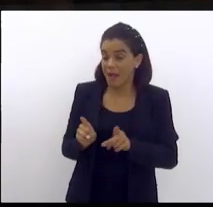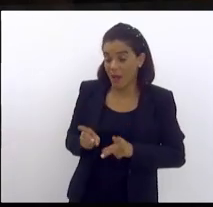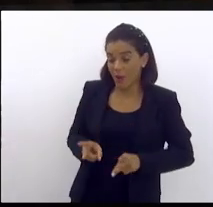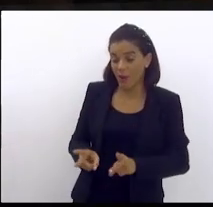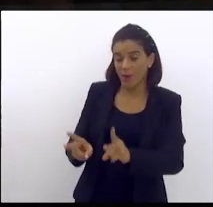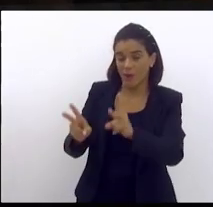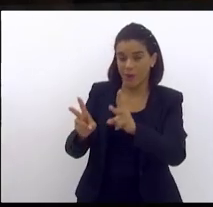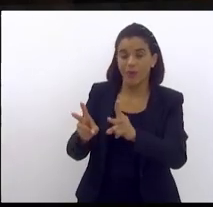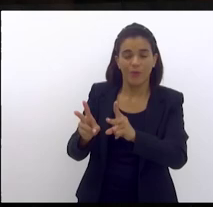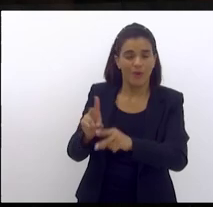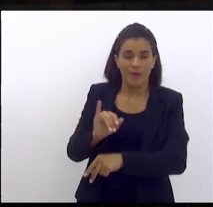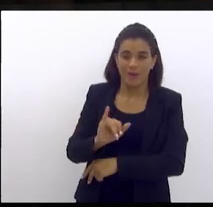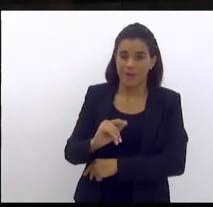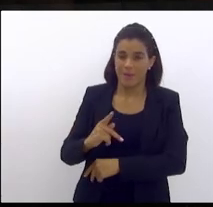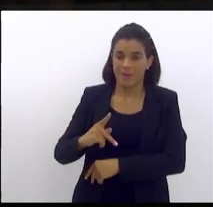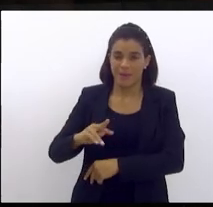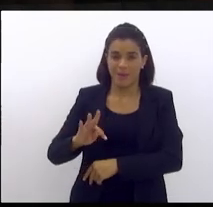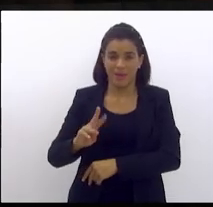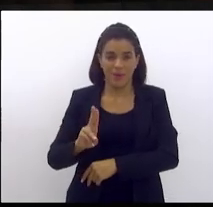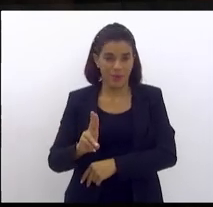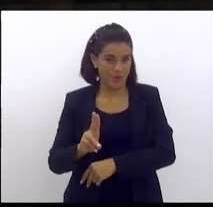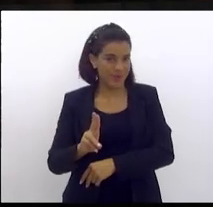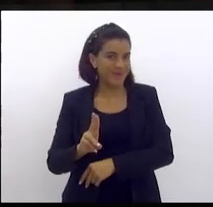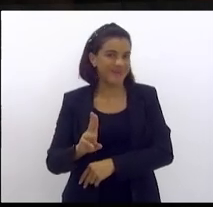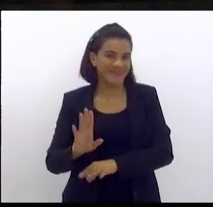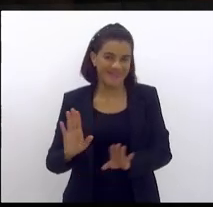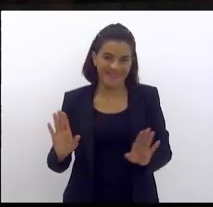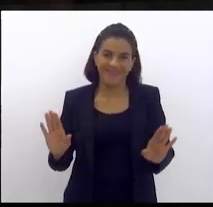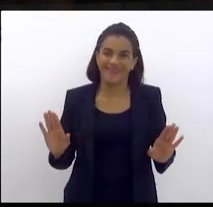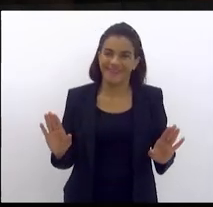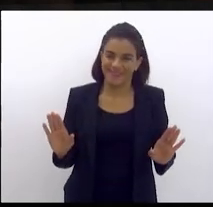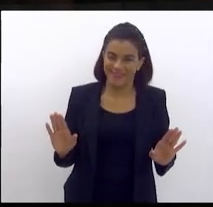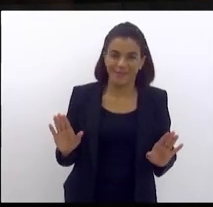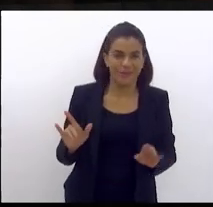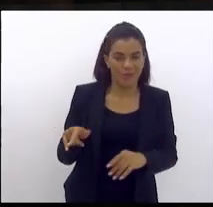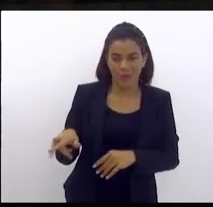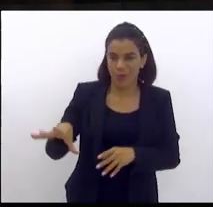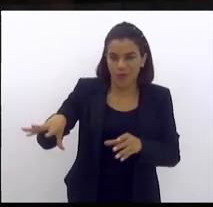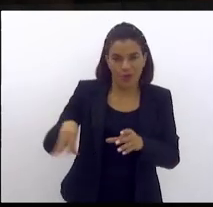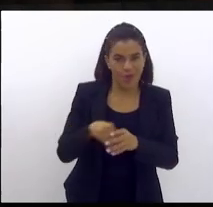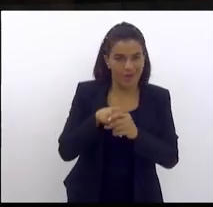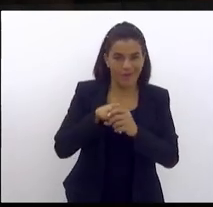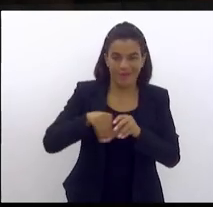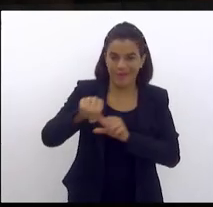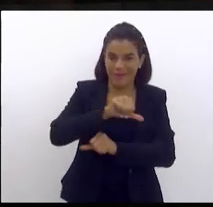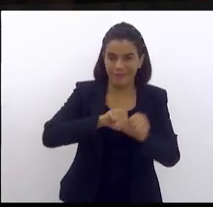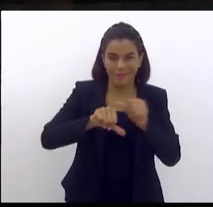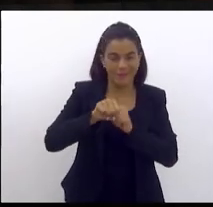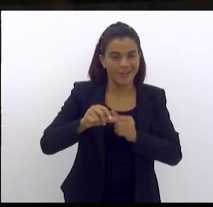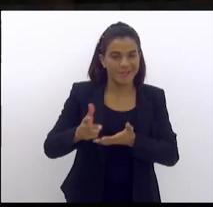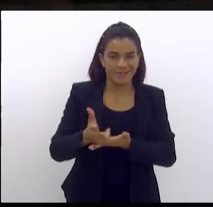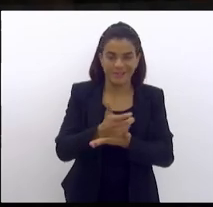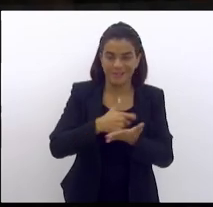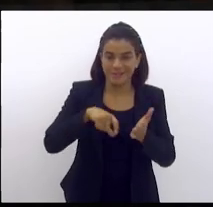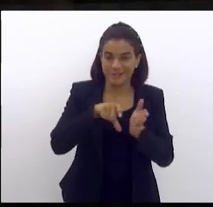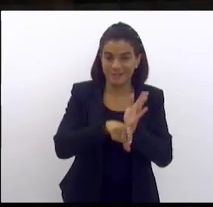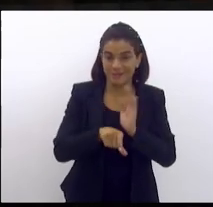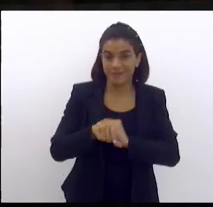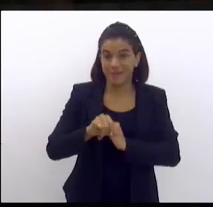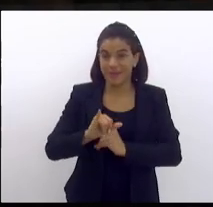IPTU que não é envolto eh na reforma tributária e esse